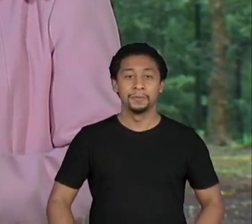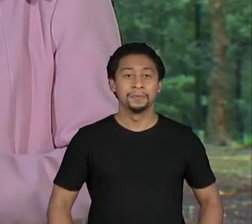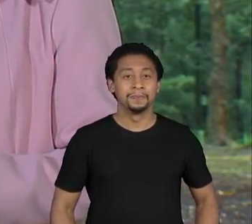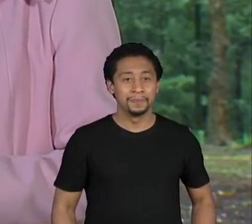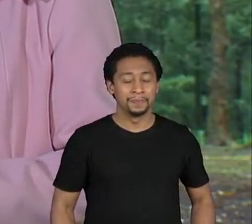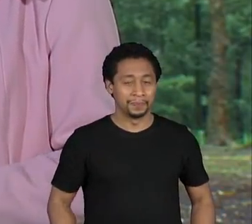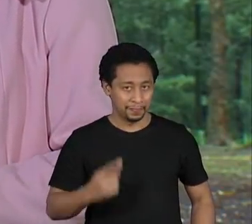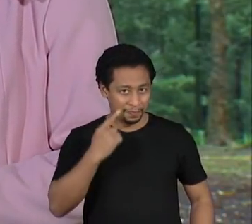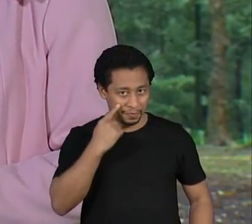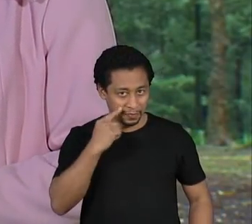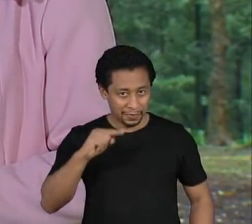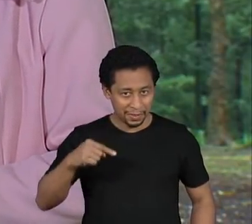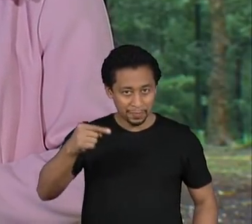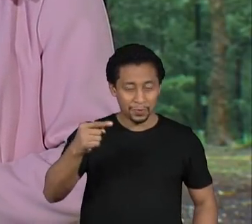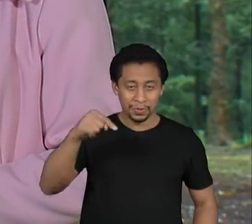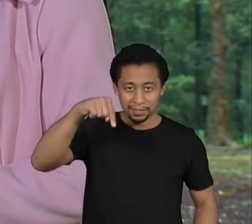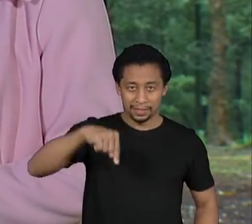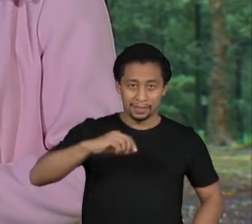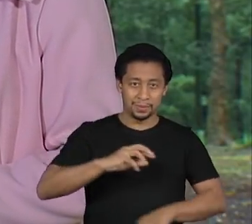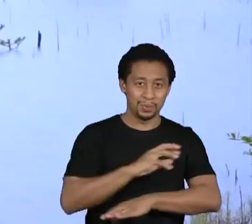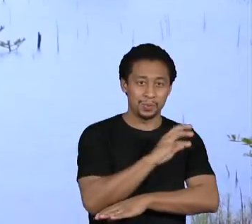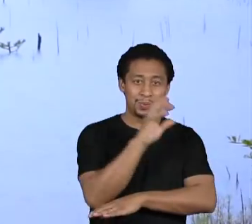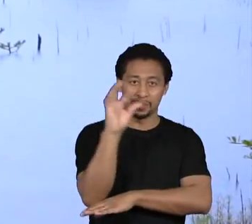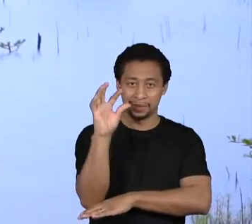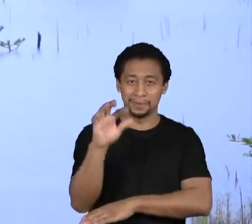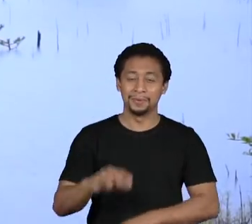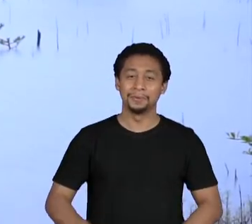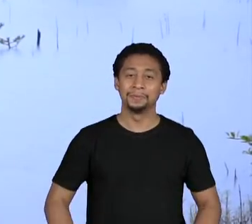E a seguir, aqui no Repórter Eco.